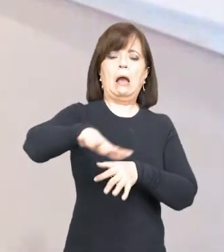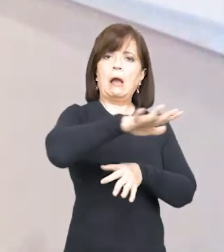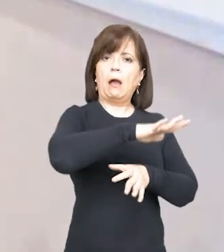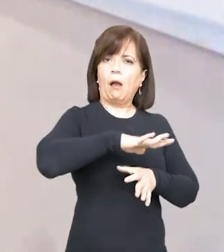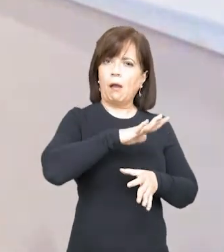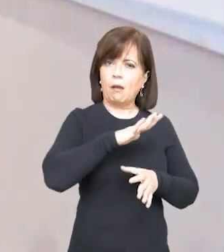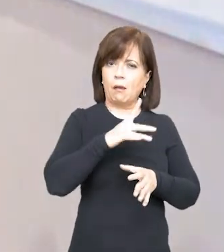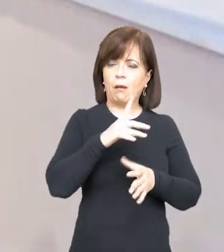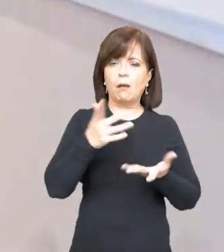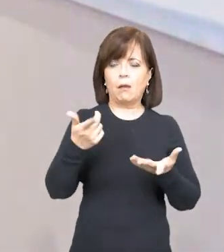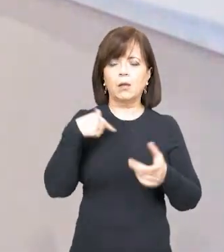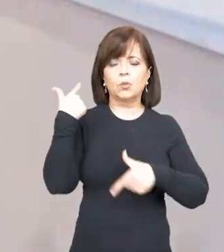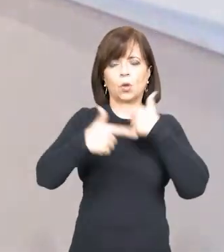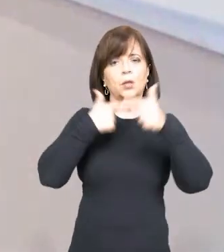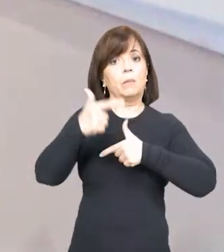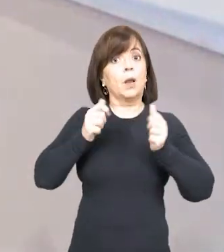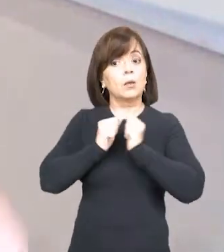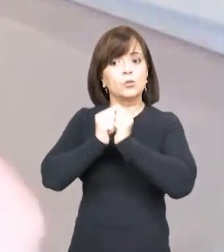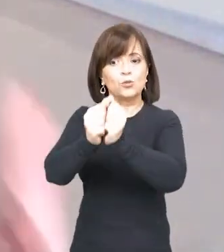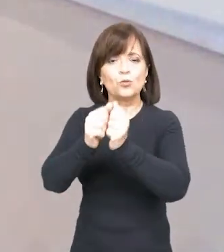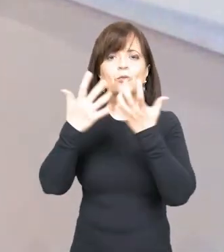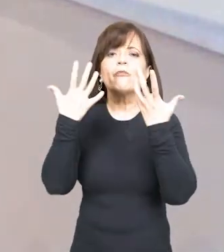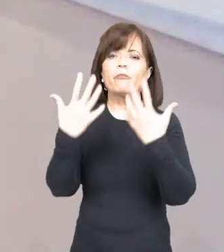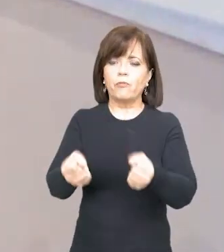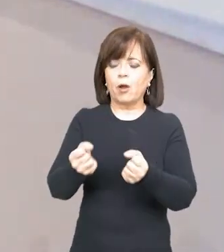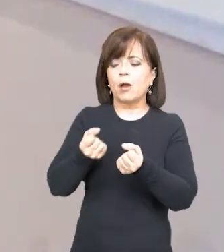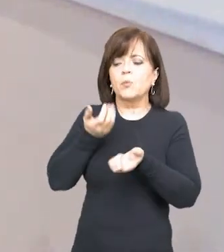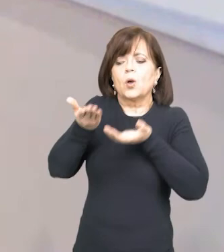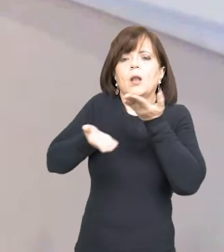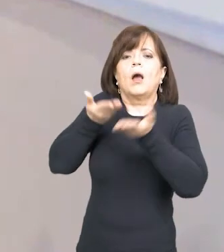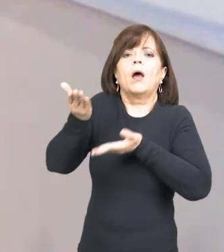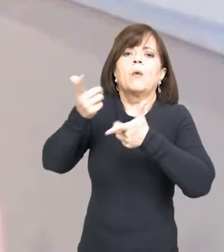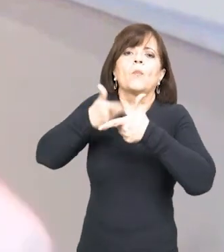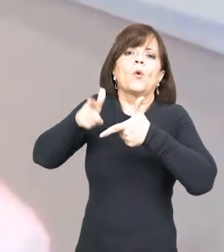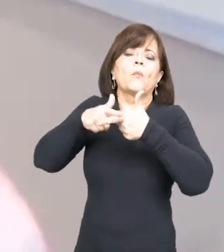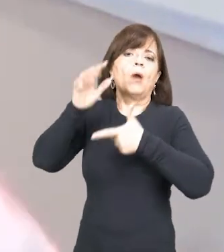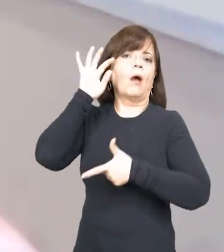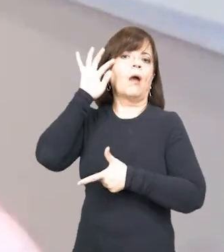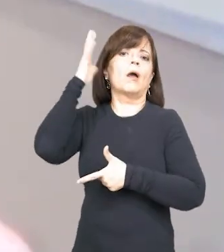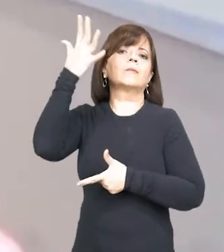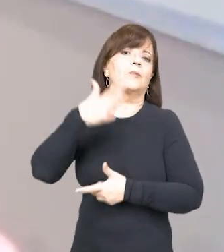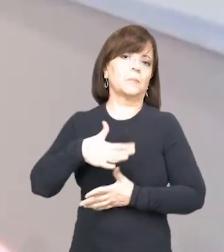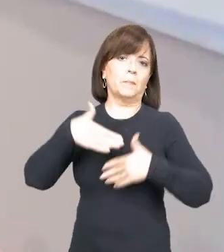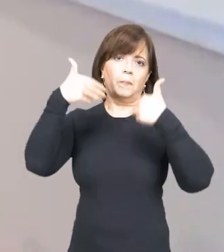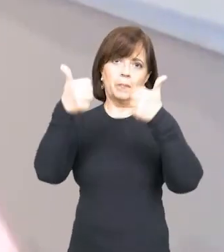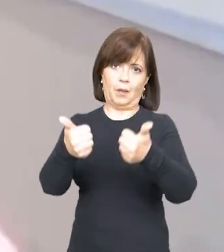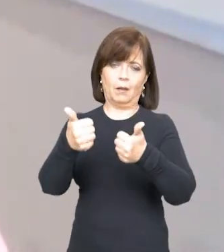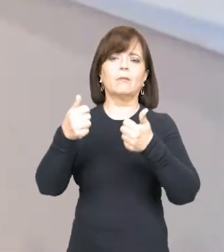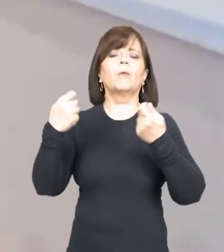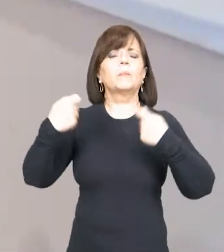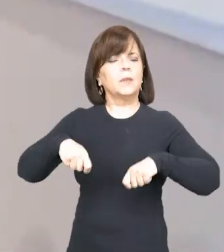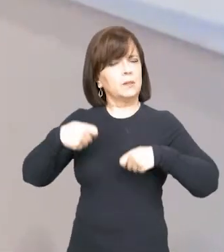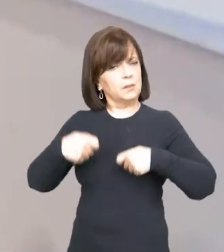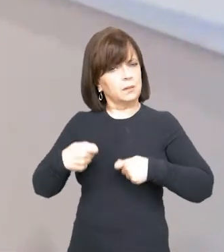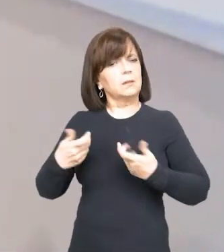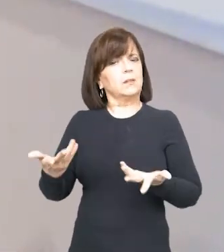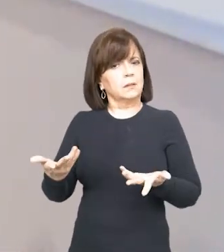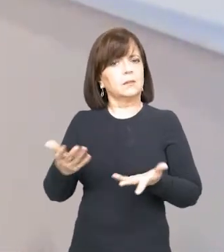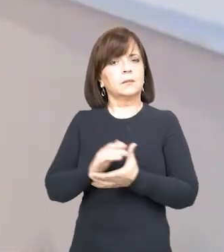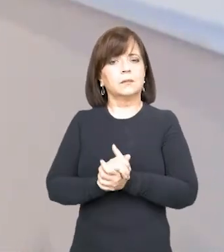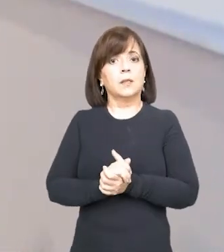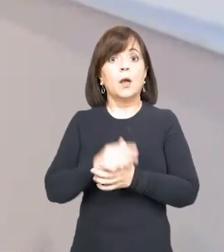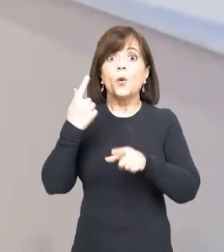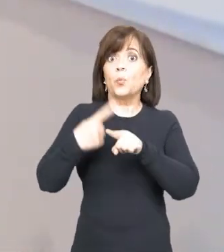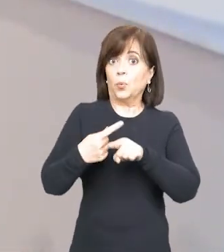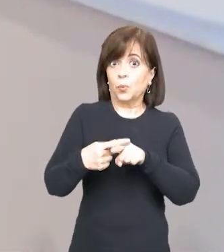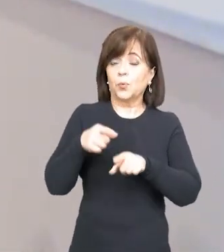algumas delas, pelo menos, a gente não vai conseguir dar o devido tratamento ao problema, a gente não vai resolvê-lo como ele deve ser resolvido, porque